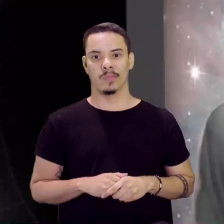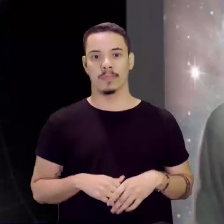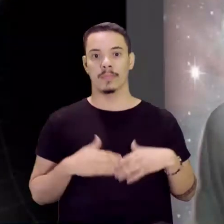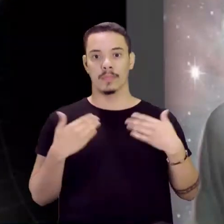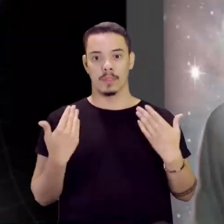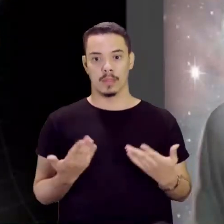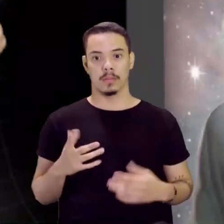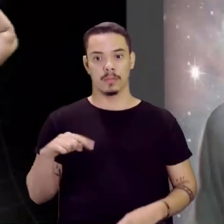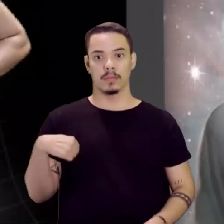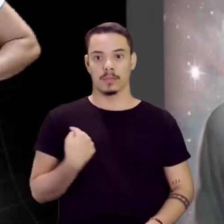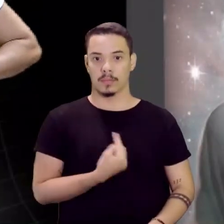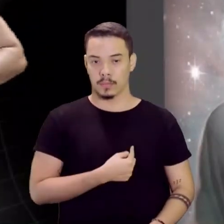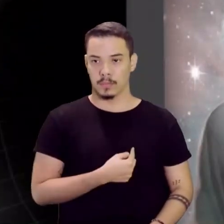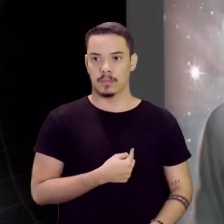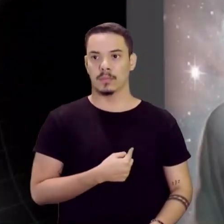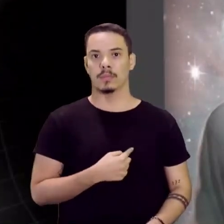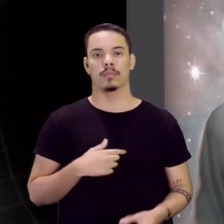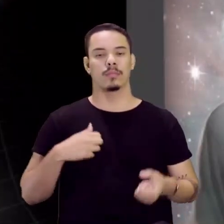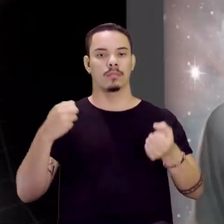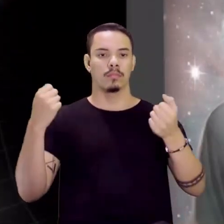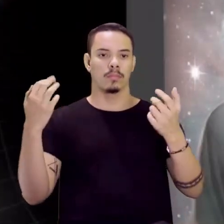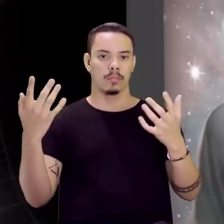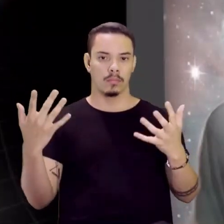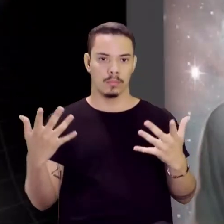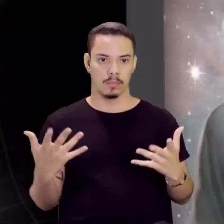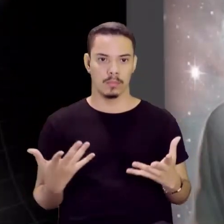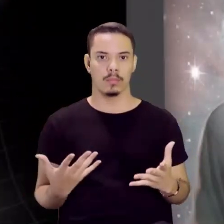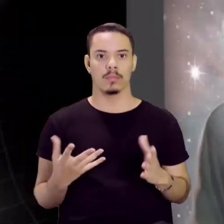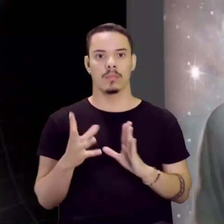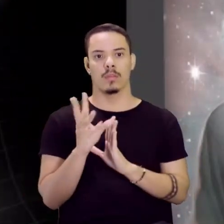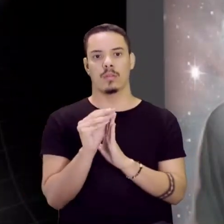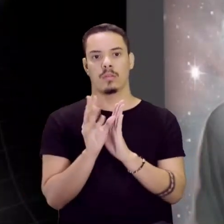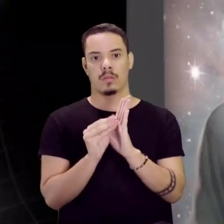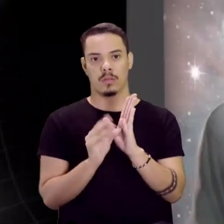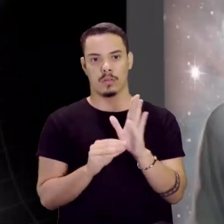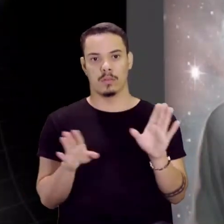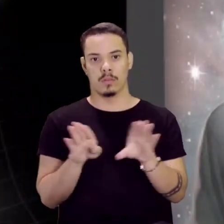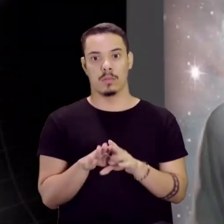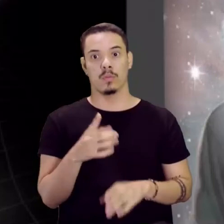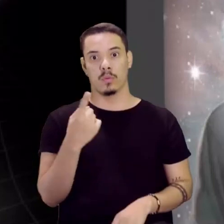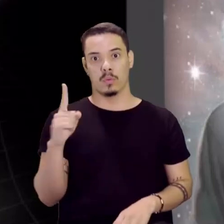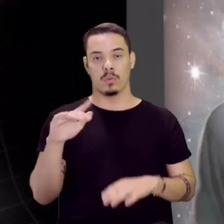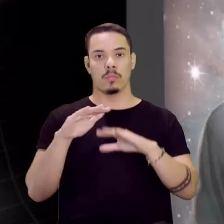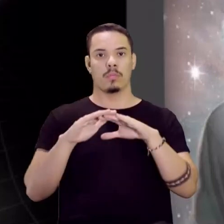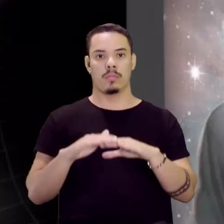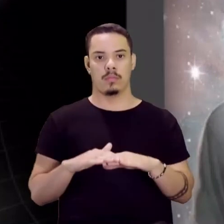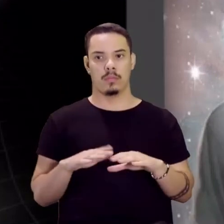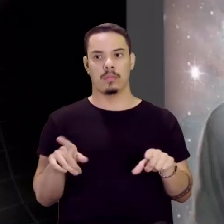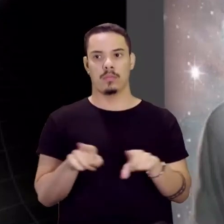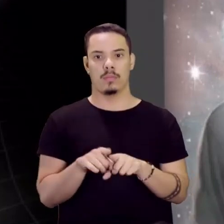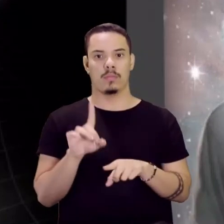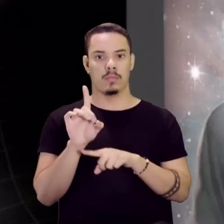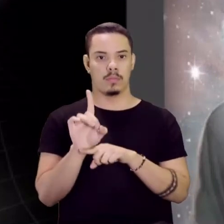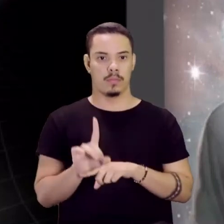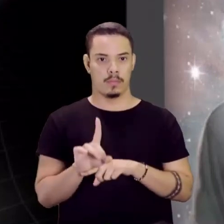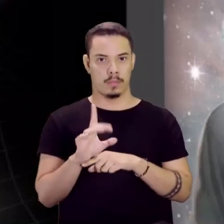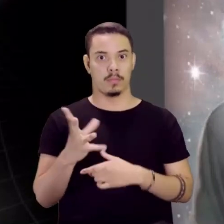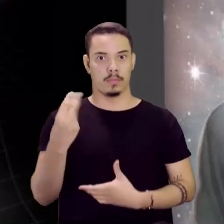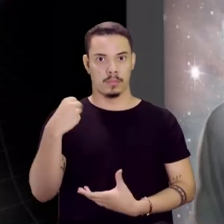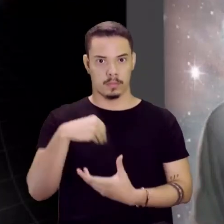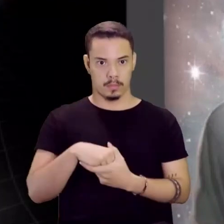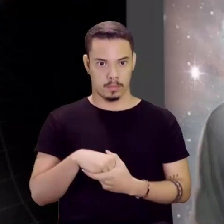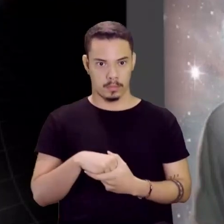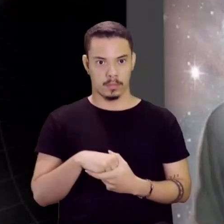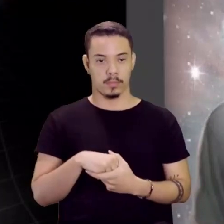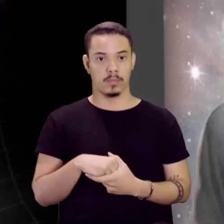bem, nós trabalhamos aí alguns conteúdos, né? O último aí falou sobre a pressão e densidade, né?